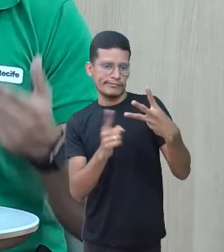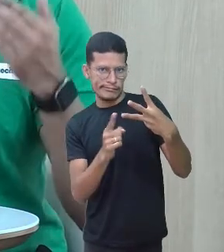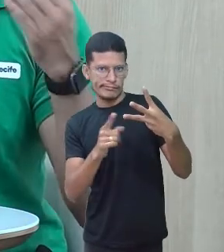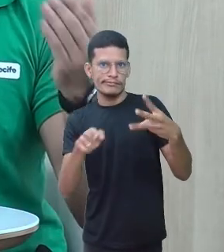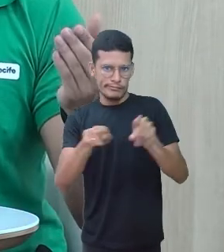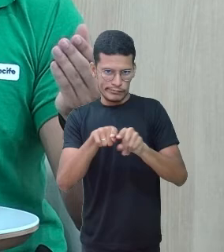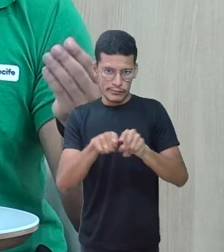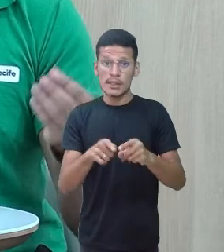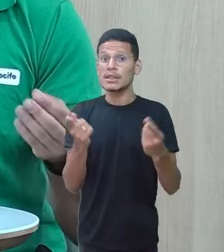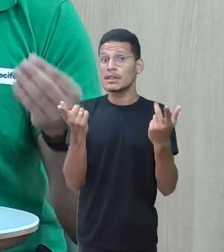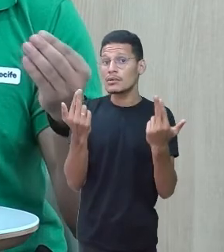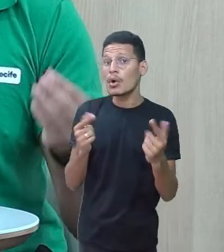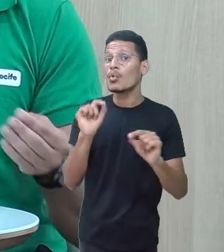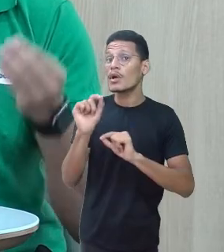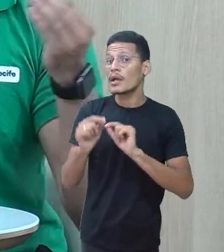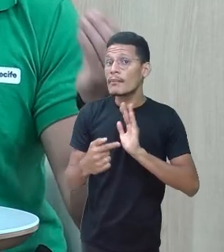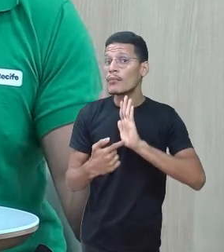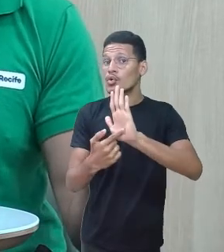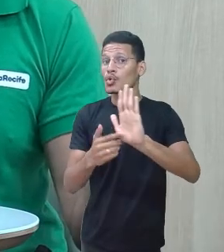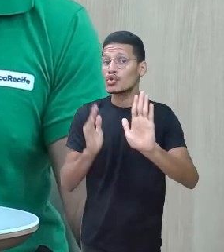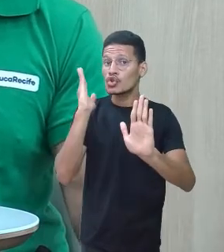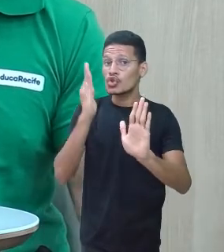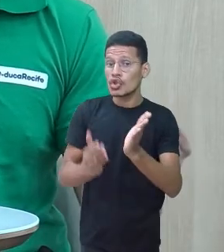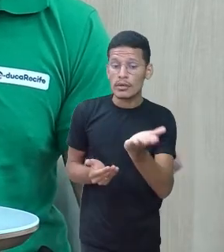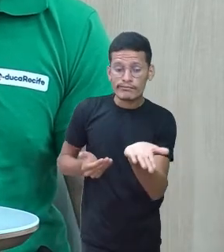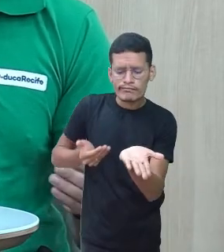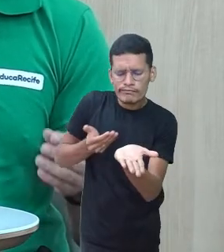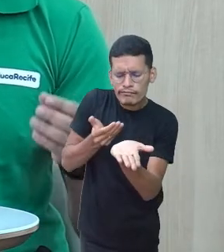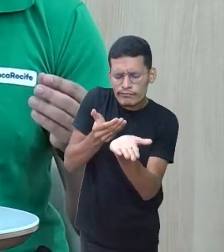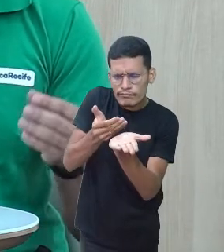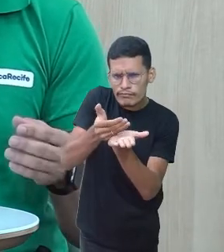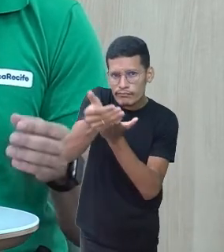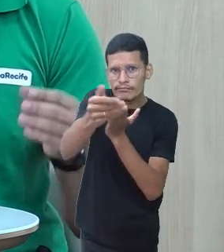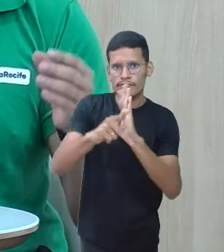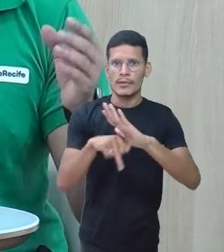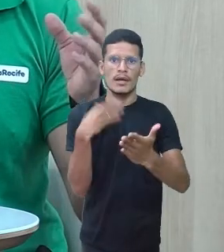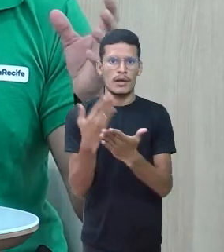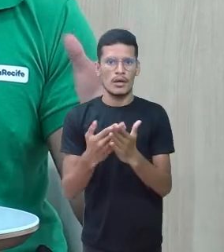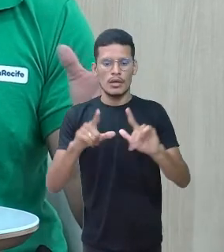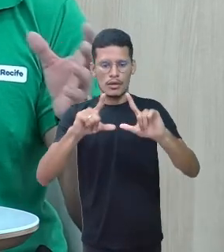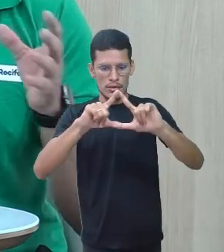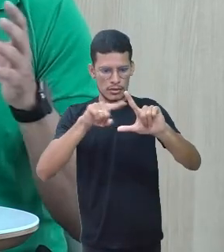com aquele triângulo que ela mostrou lá no começo da aula, né? Aquele triângulo